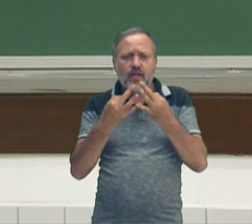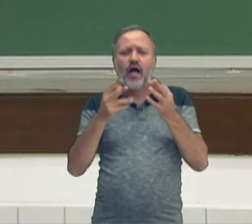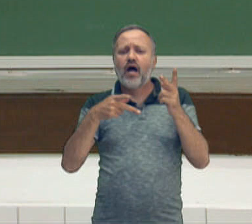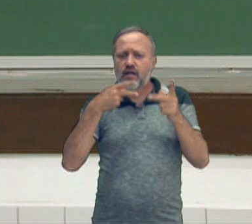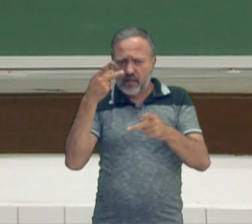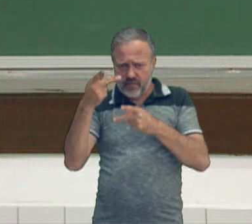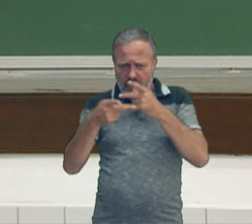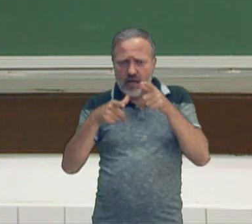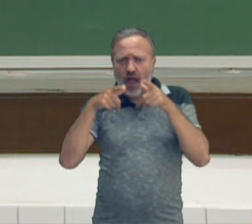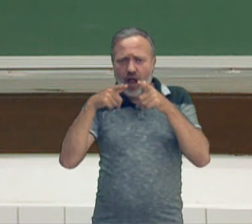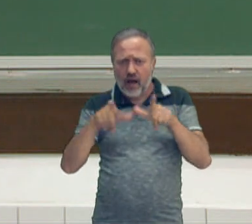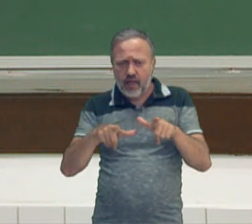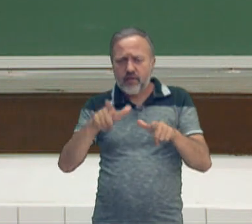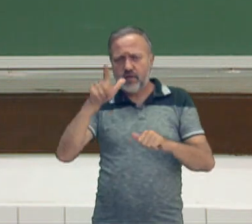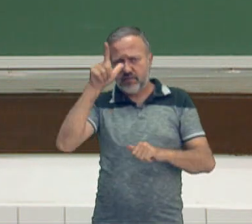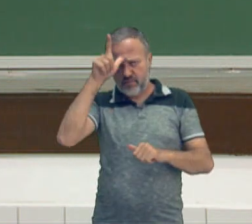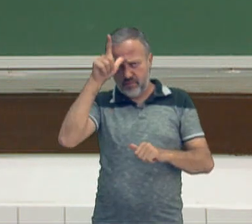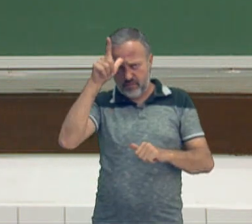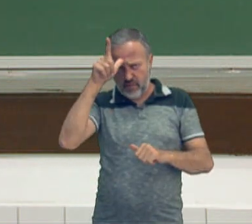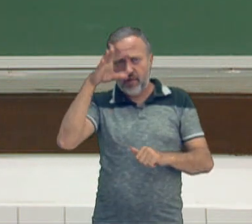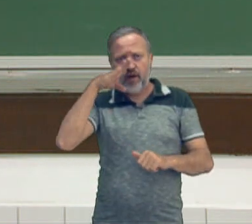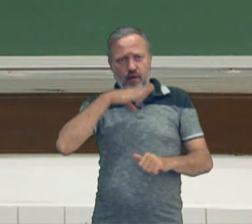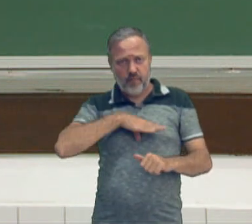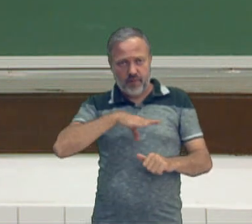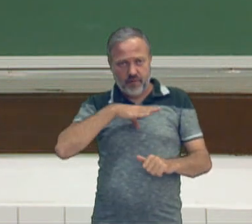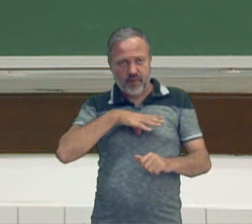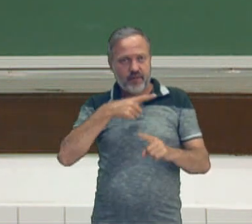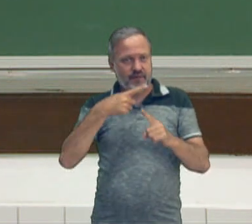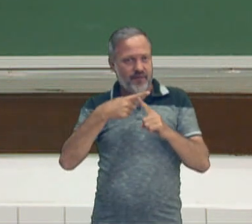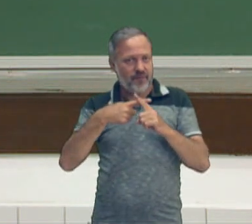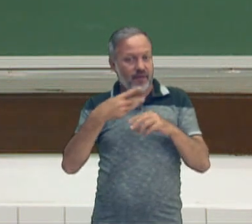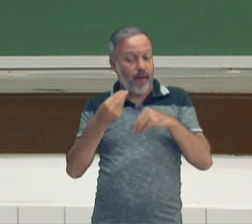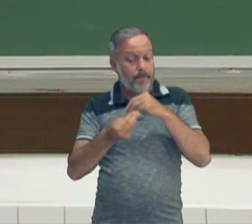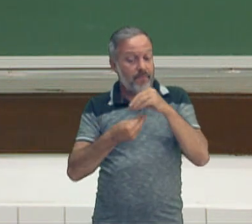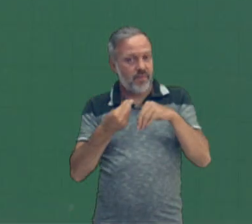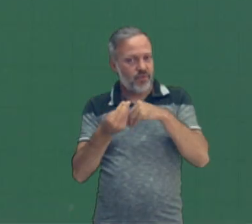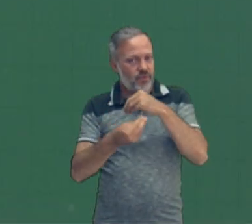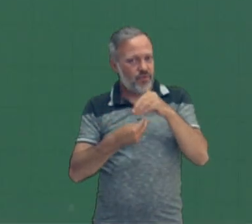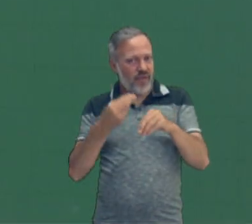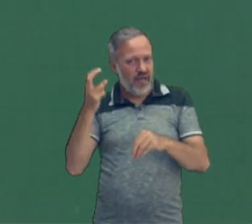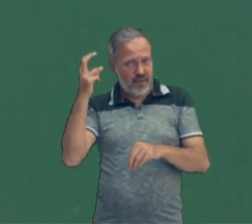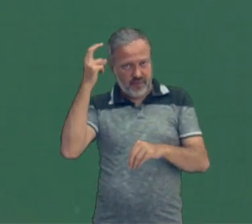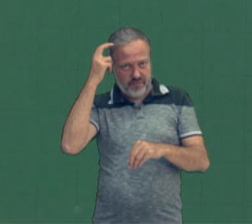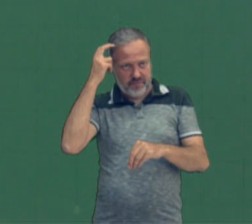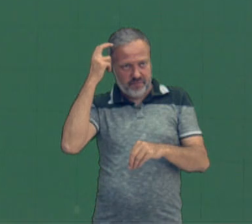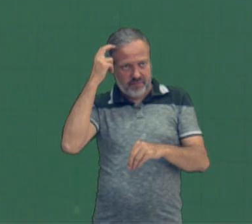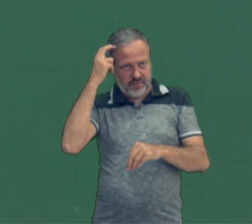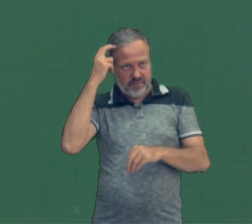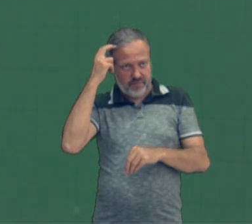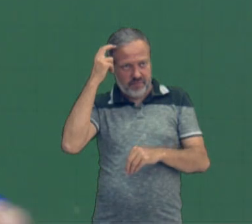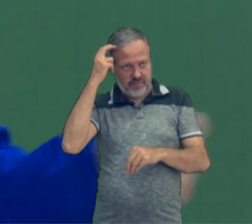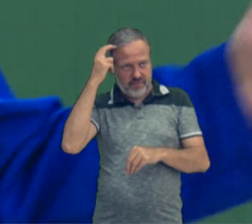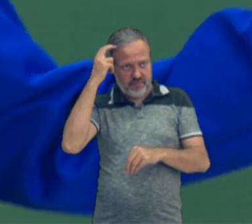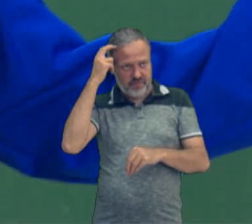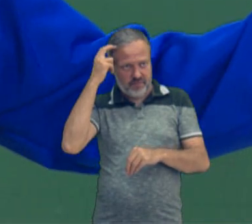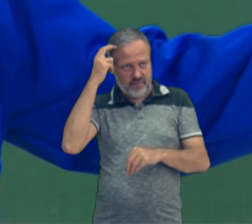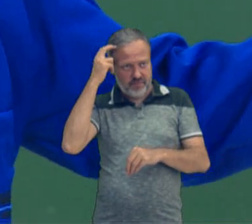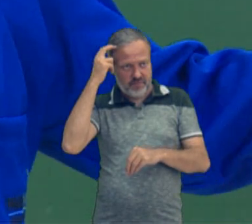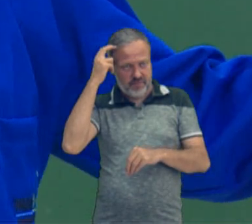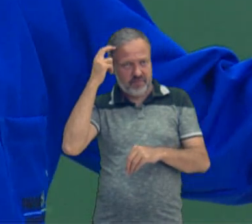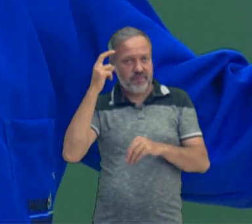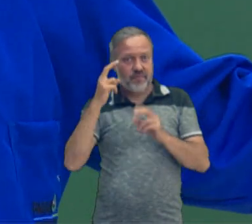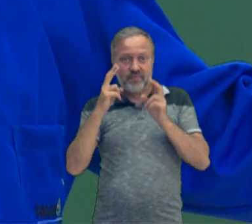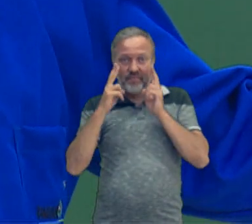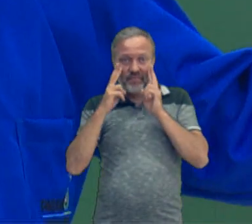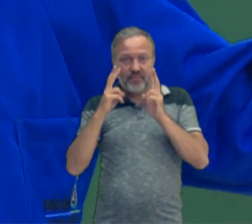foi possível por quê? Por conta dos movimentos migratórios, e que é o maior exemplo que eu poderia dar desse